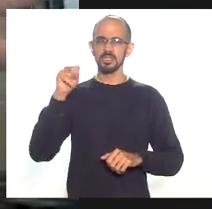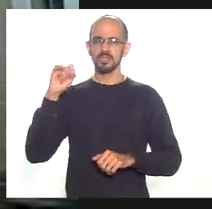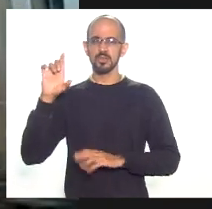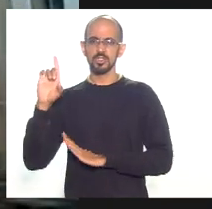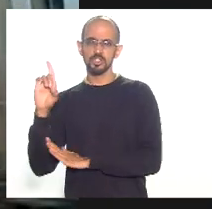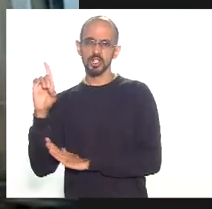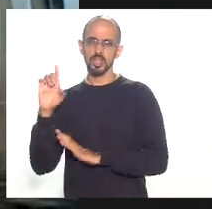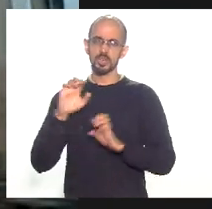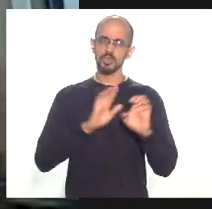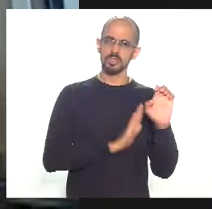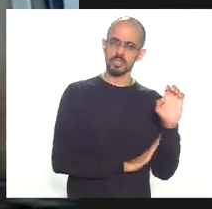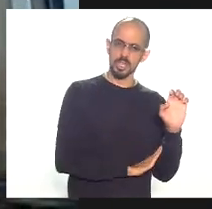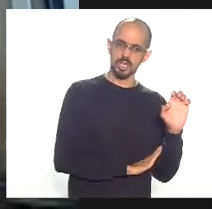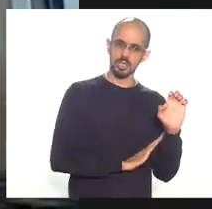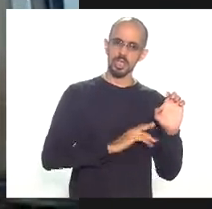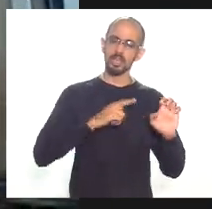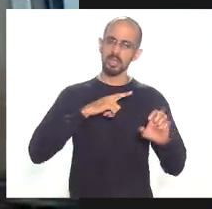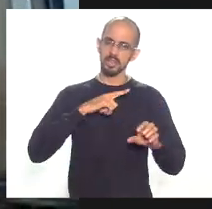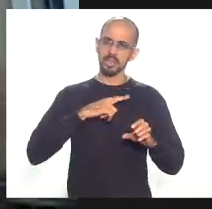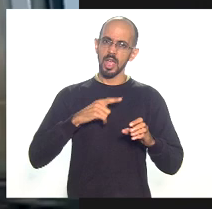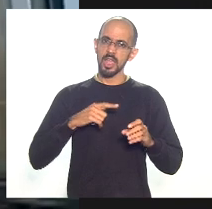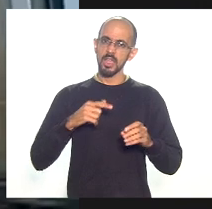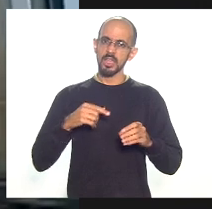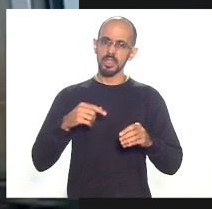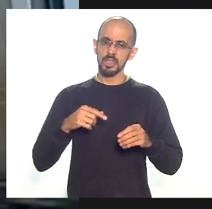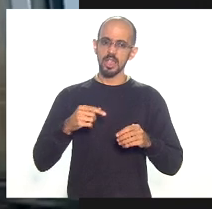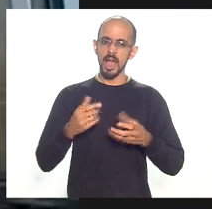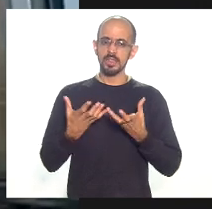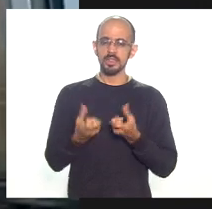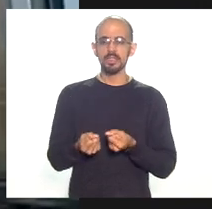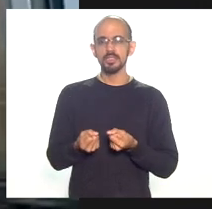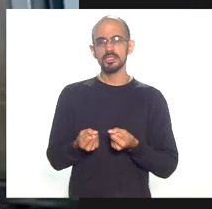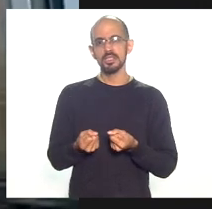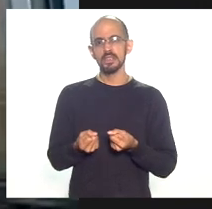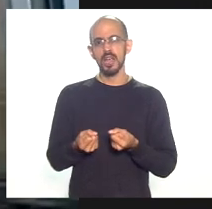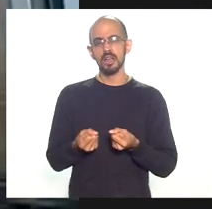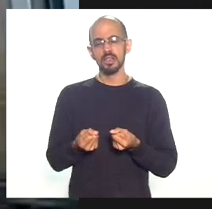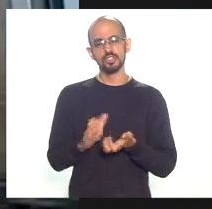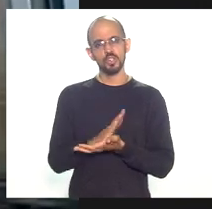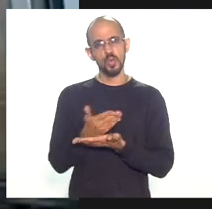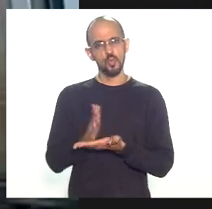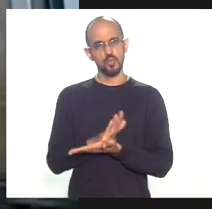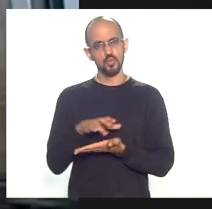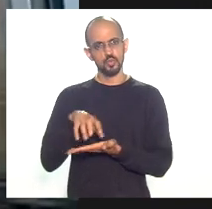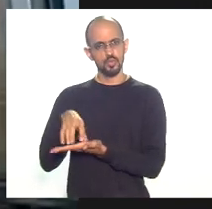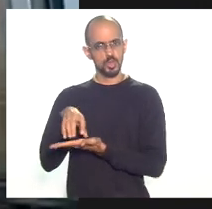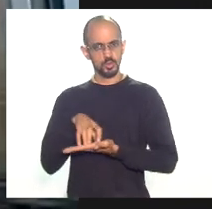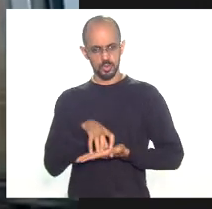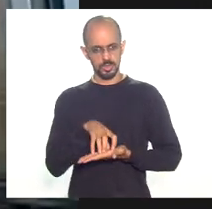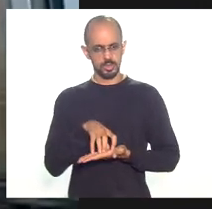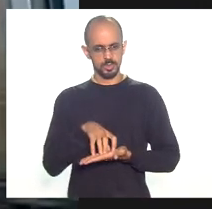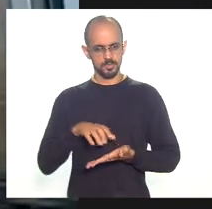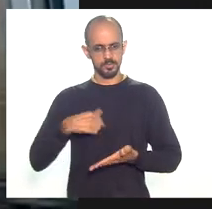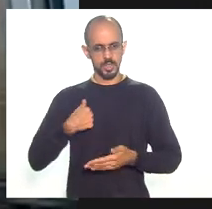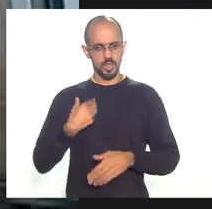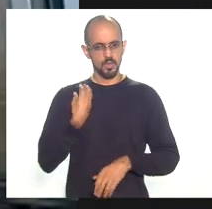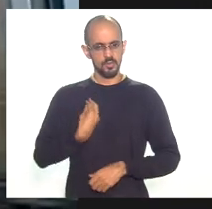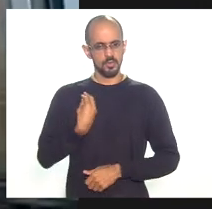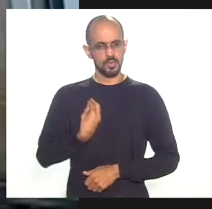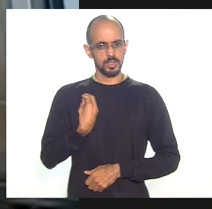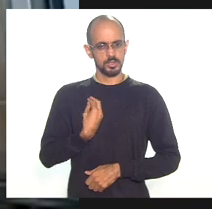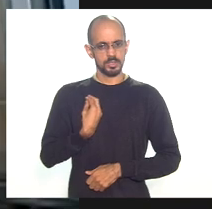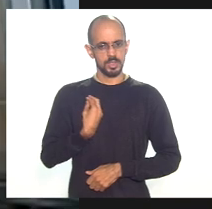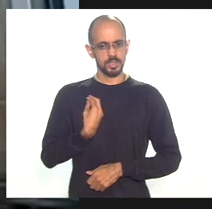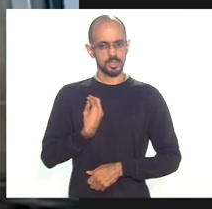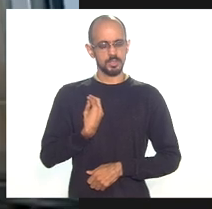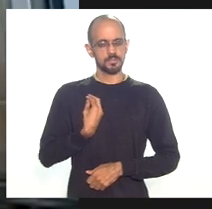contempla alguns segmentos aqui vou citar como exemplo o doutor da Marta Rocha eu vivencio como a realidade de um público escolar muito grande uma